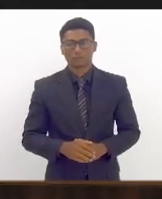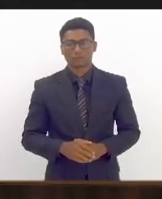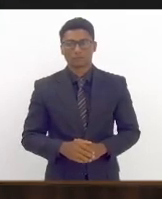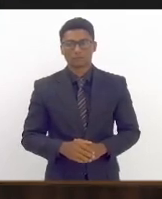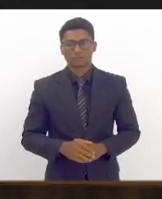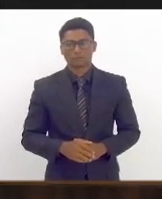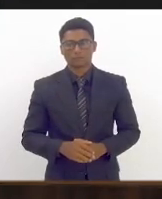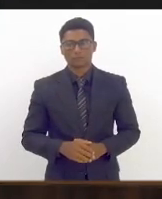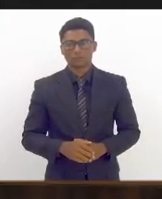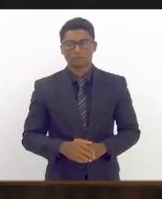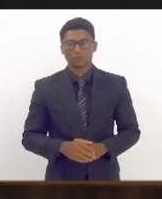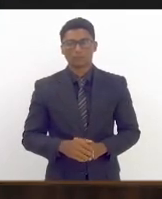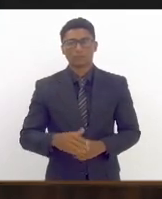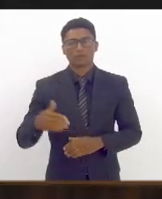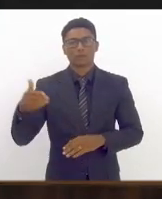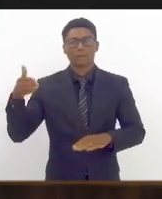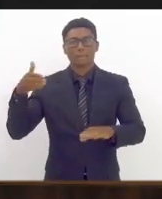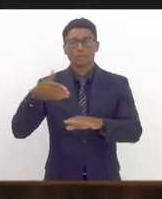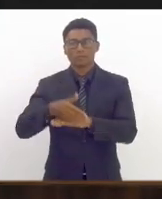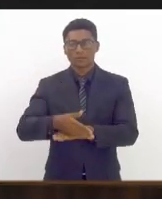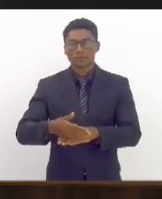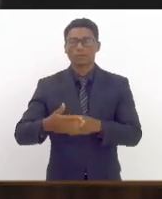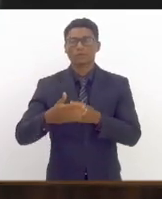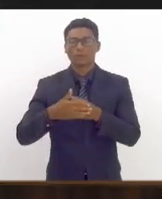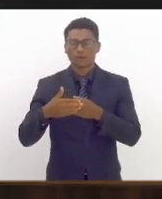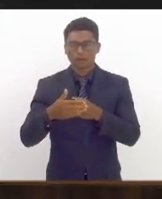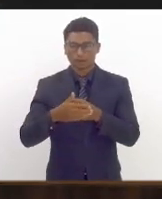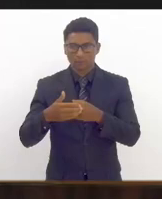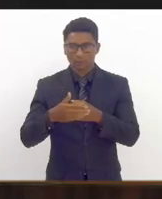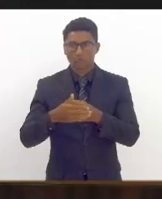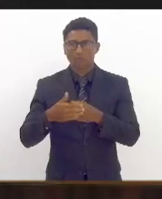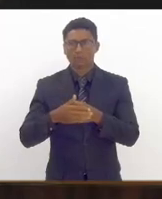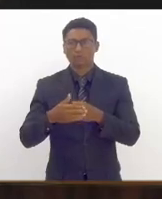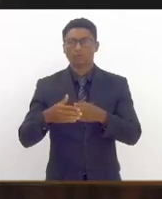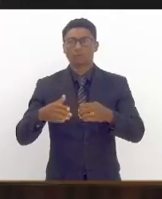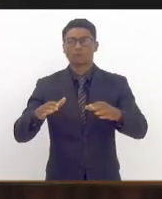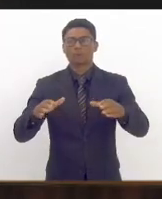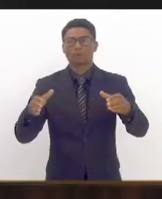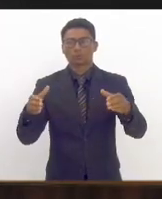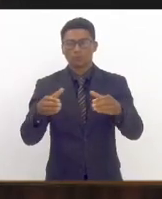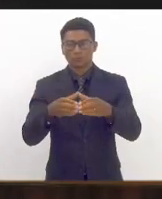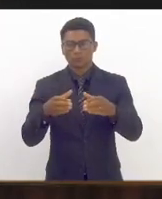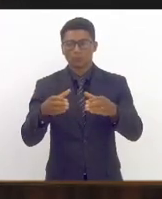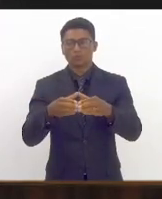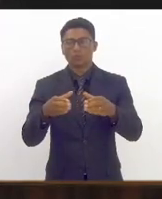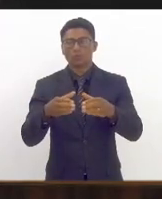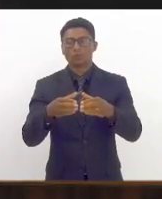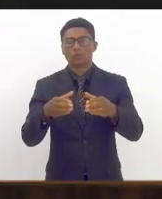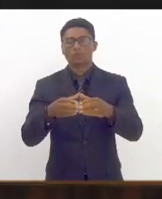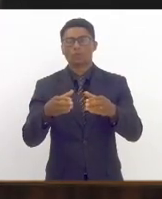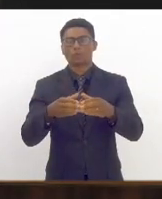de afeto de carinho deste grupo maravilhoso